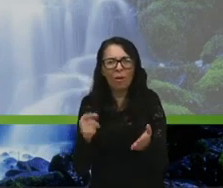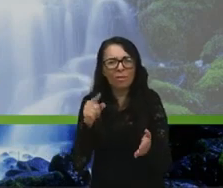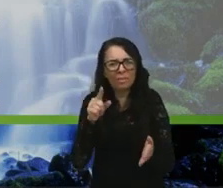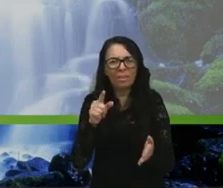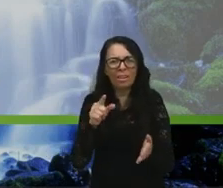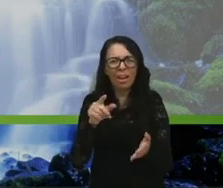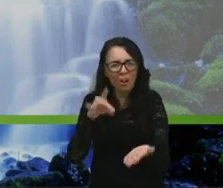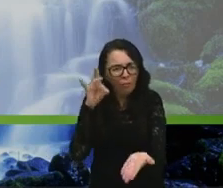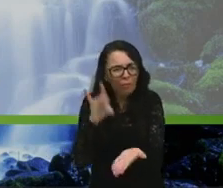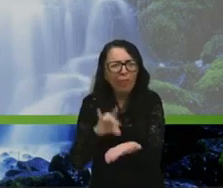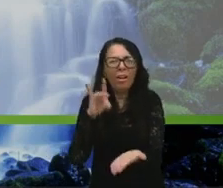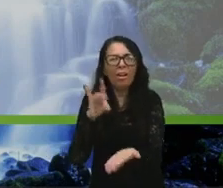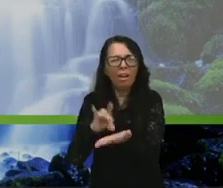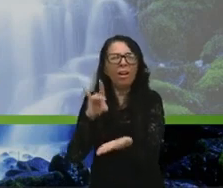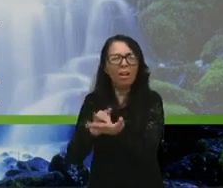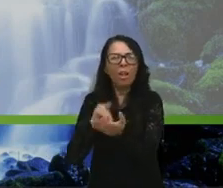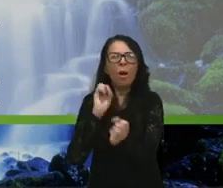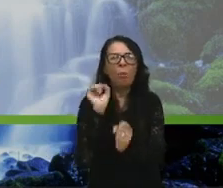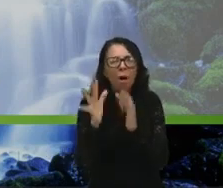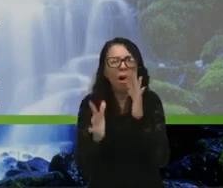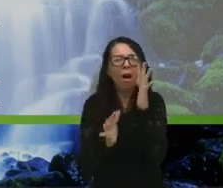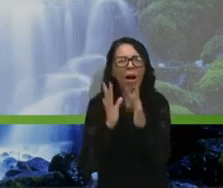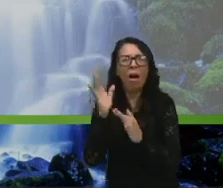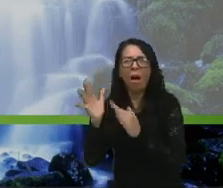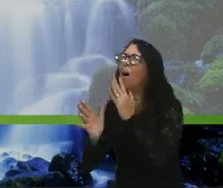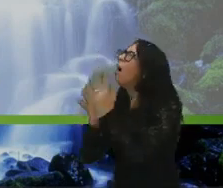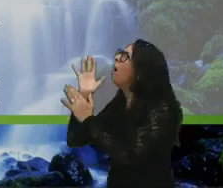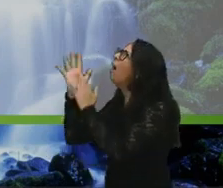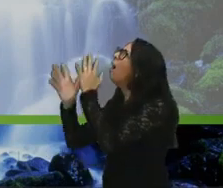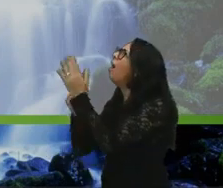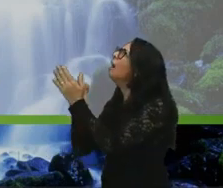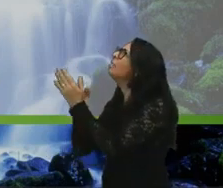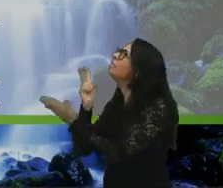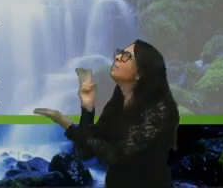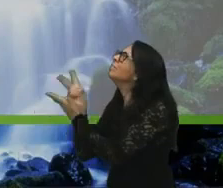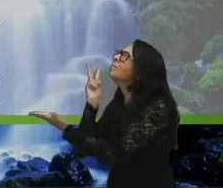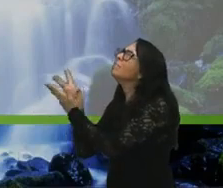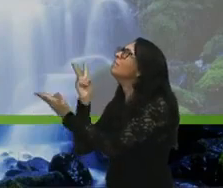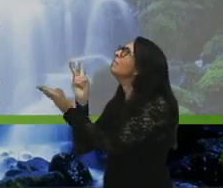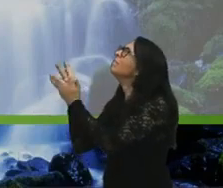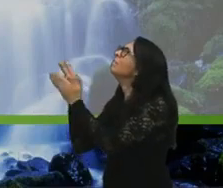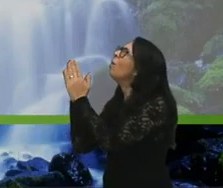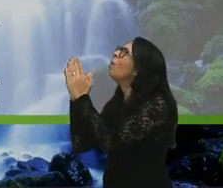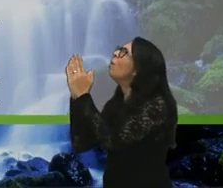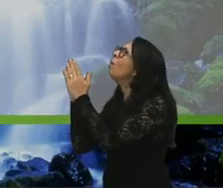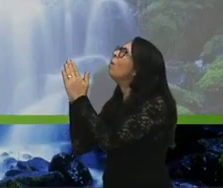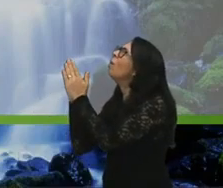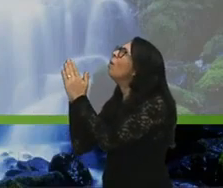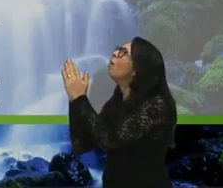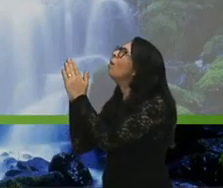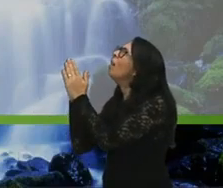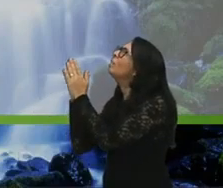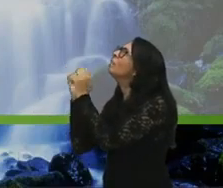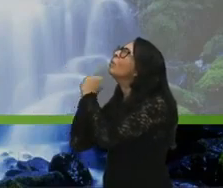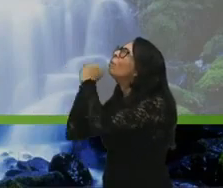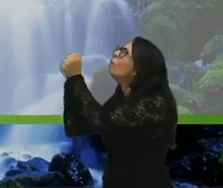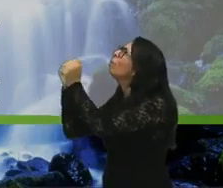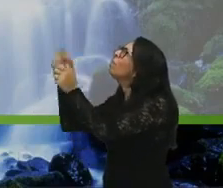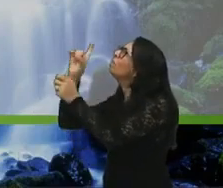Seja íntegro. Seja íntegra. Fale sempre a verdade. Não queira esconder nada de